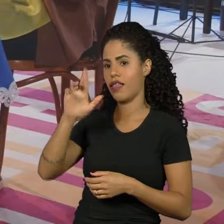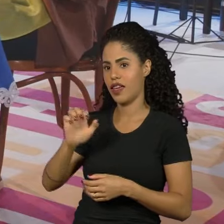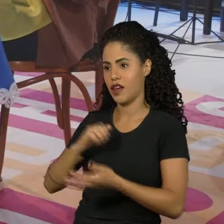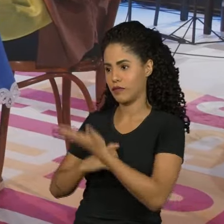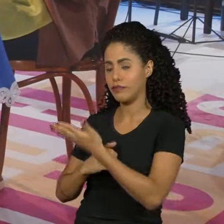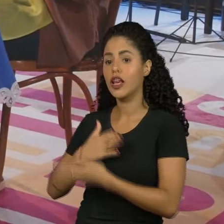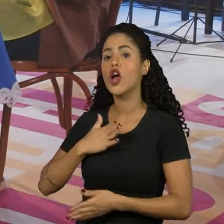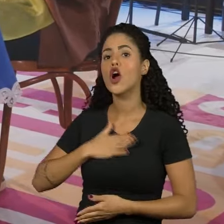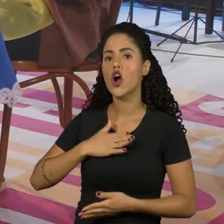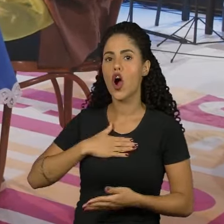o André gosta de fazer barulho com a sopa. Imagina. Porque como ele é músico... É porque é o barulho, André, de você tomando sopa.